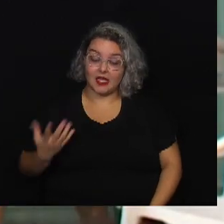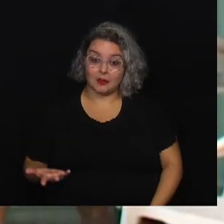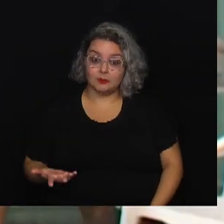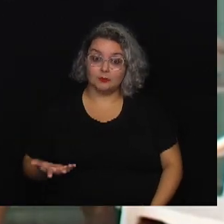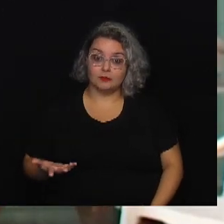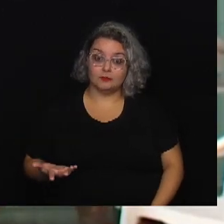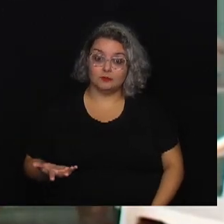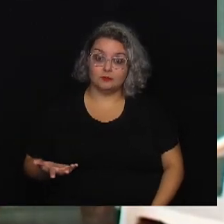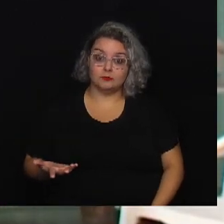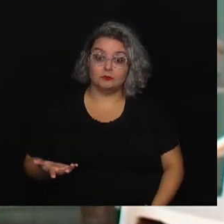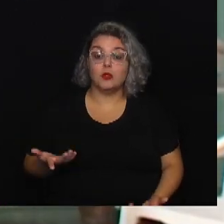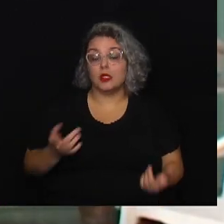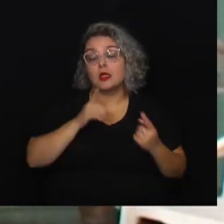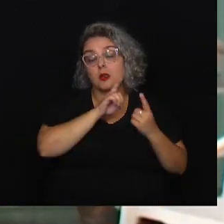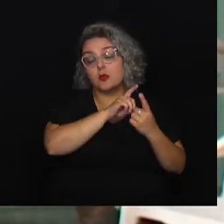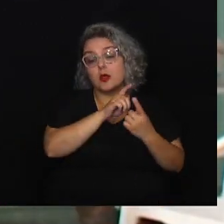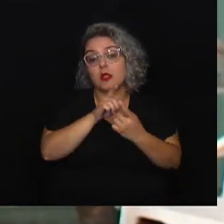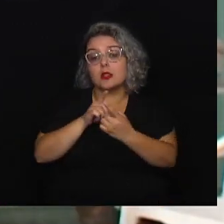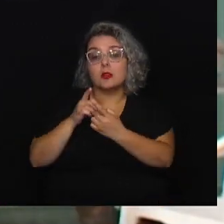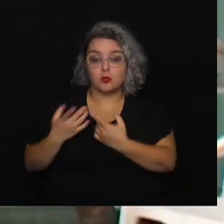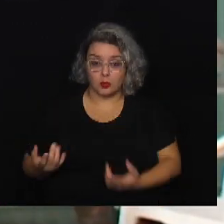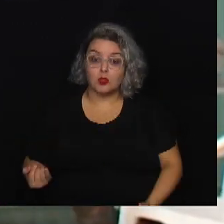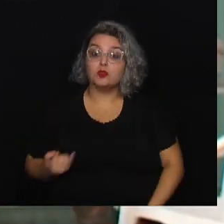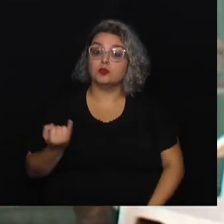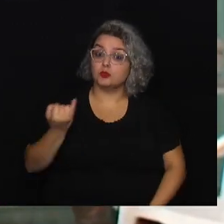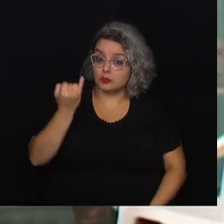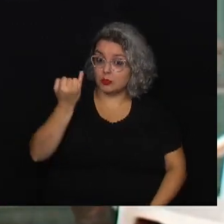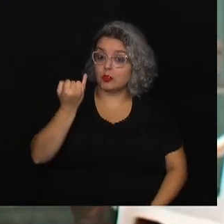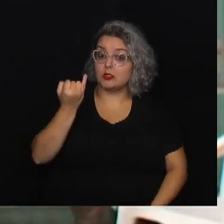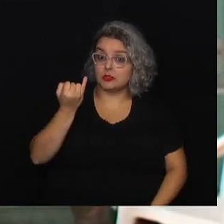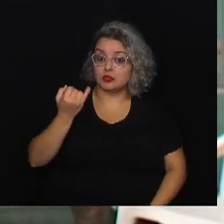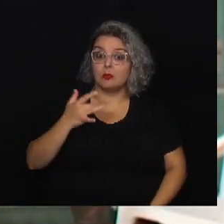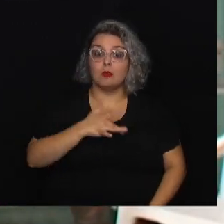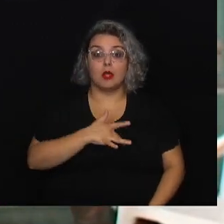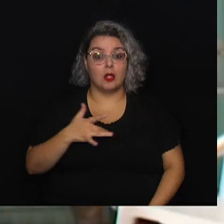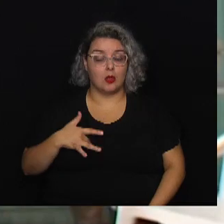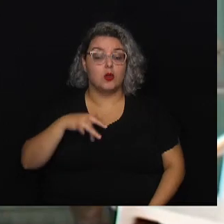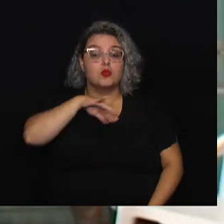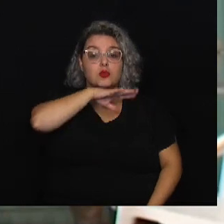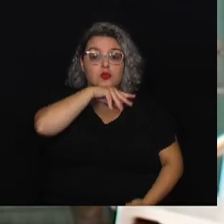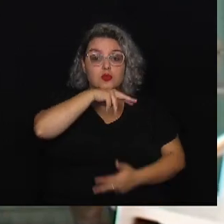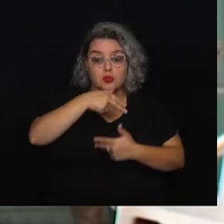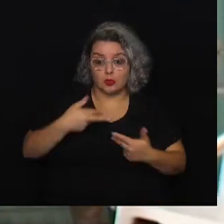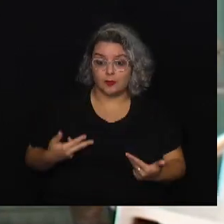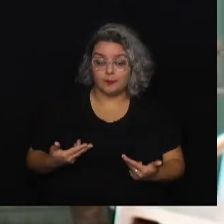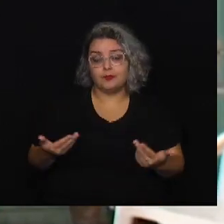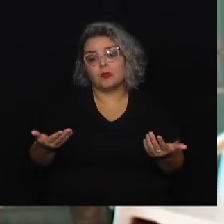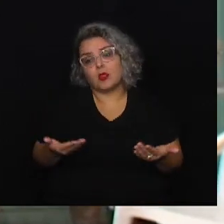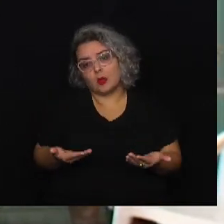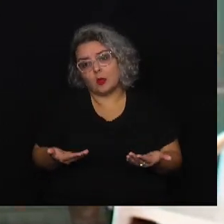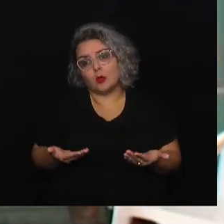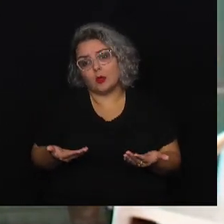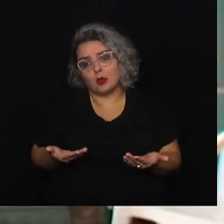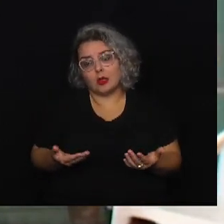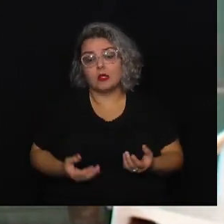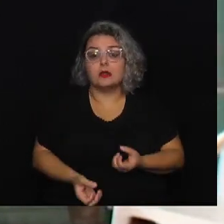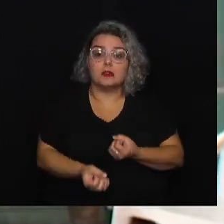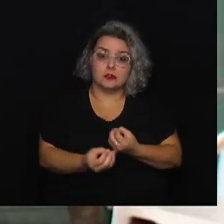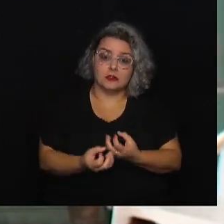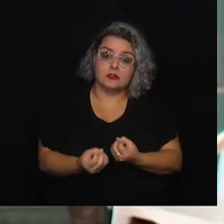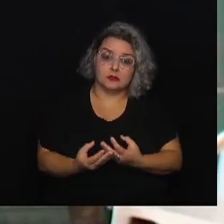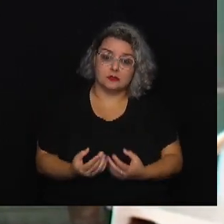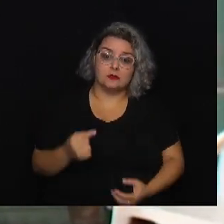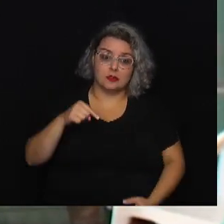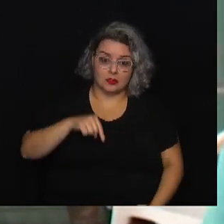E são atendimentos importantes aí para a saúde do animal. Agora, as informações, eu estou